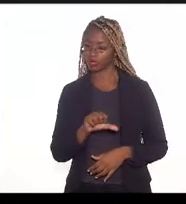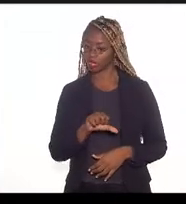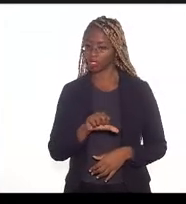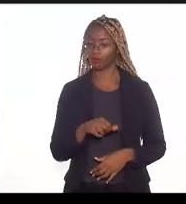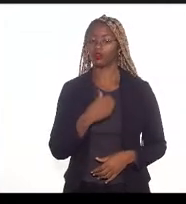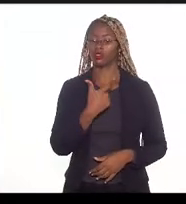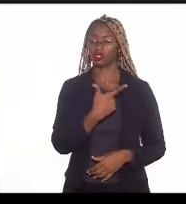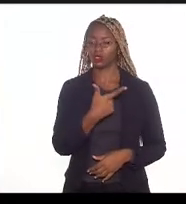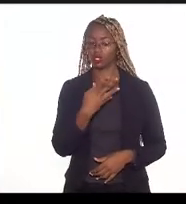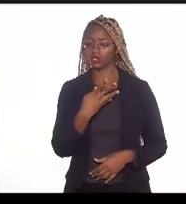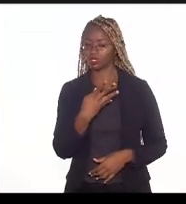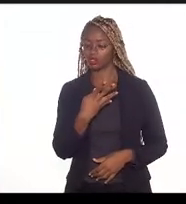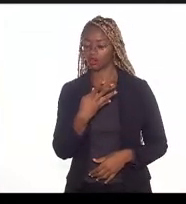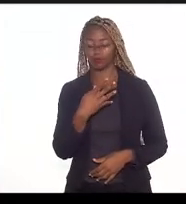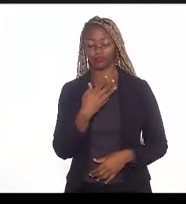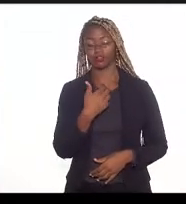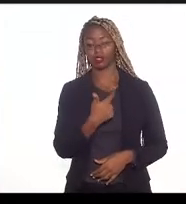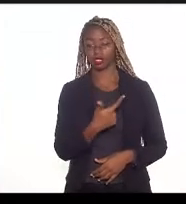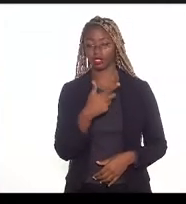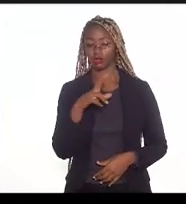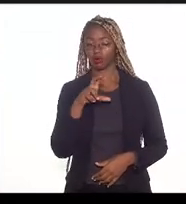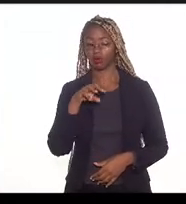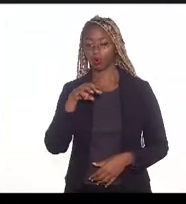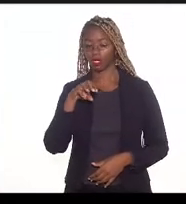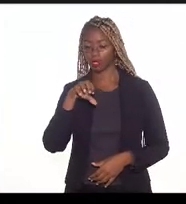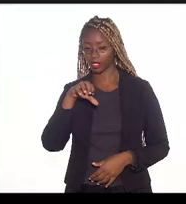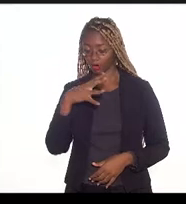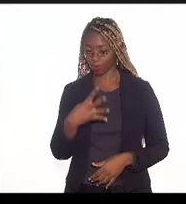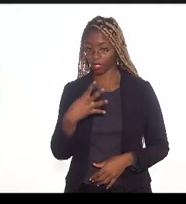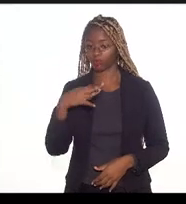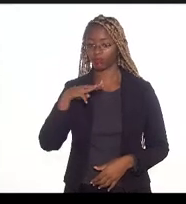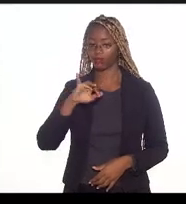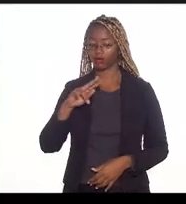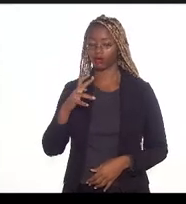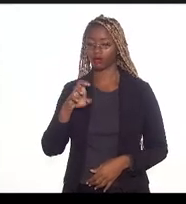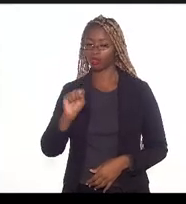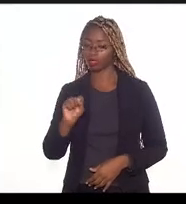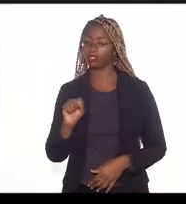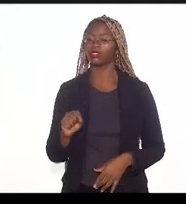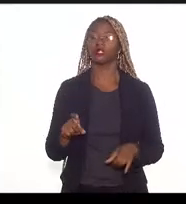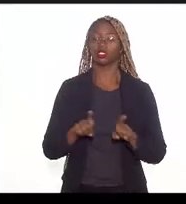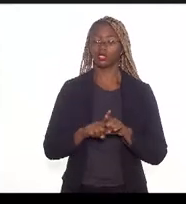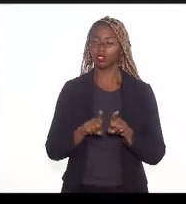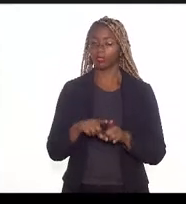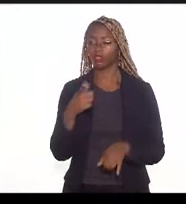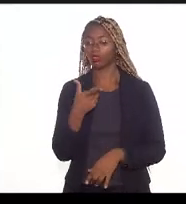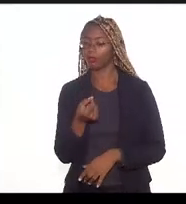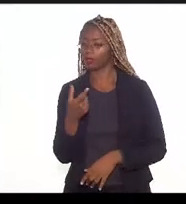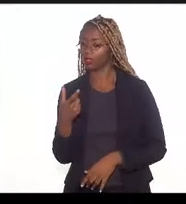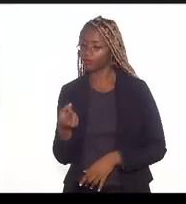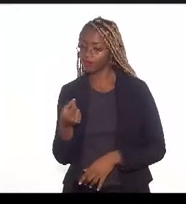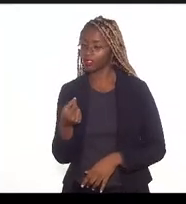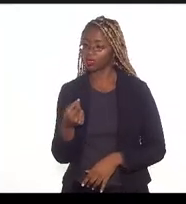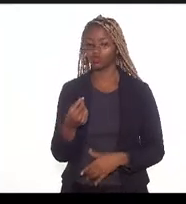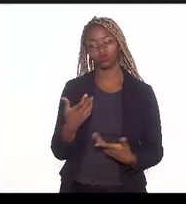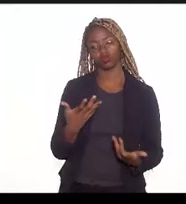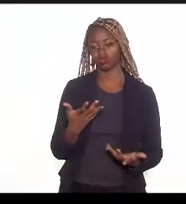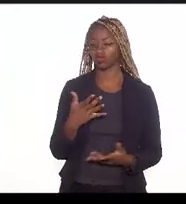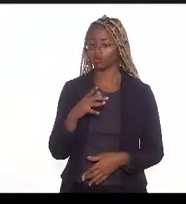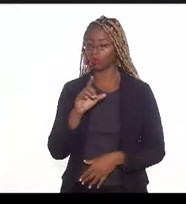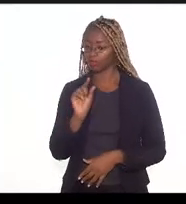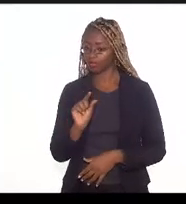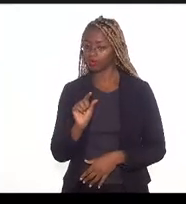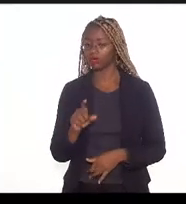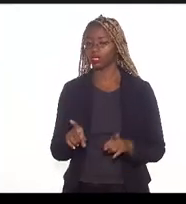milhões, em 2020 foi de 304 milhões, em 2021 a gente está nesse momento em 297 milhões. Por que